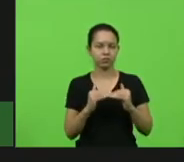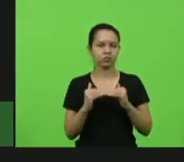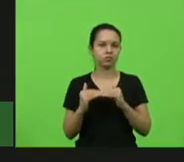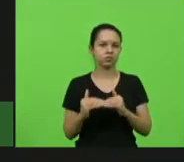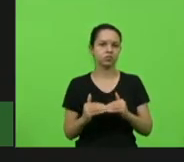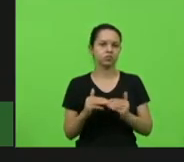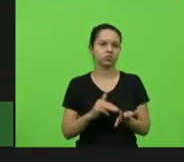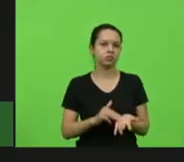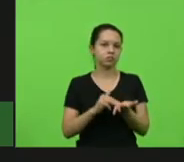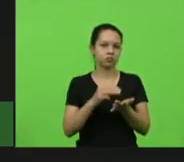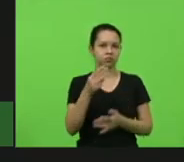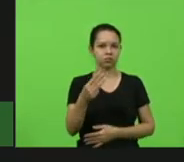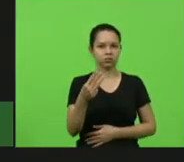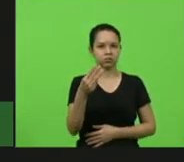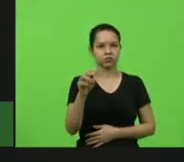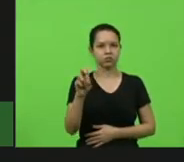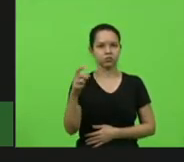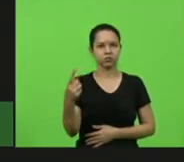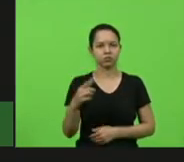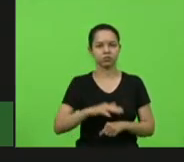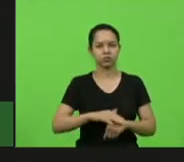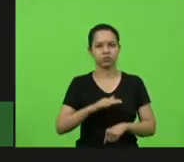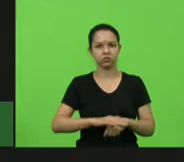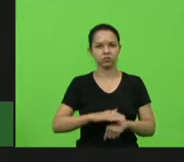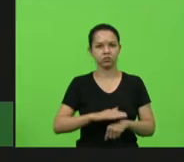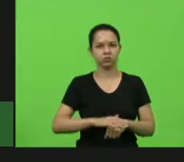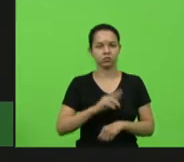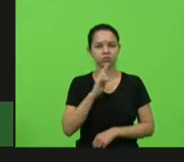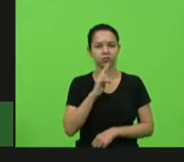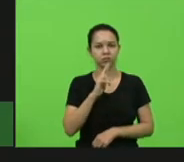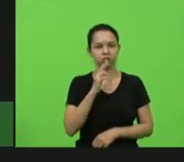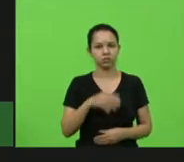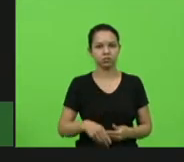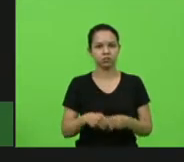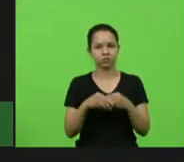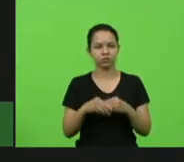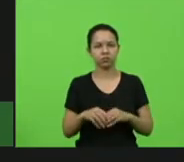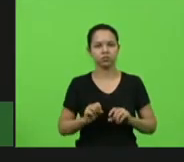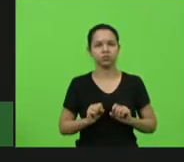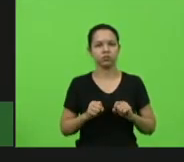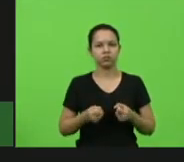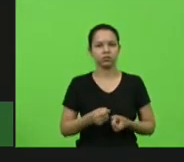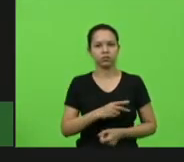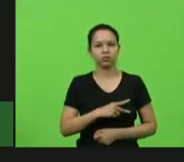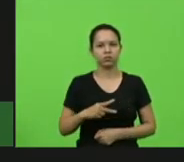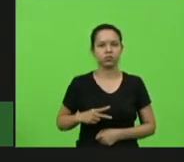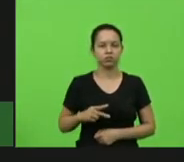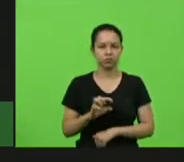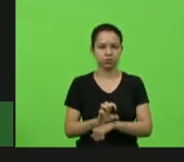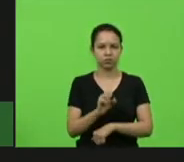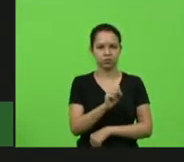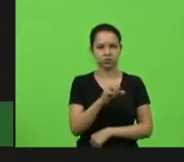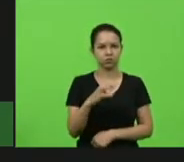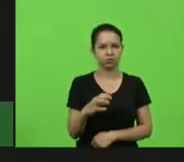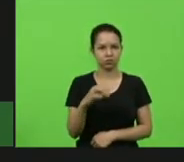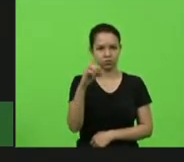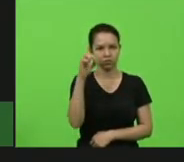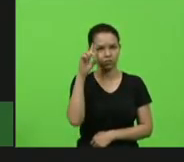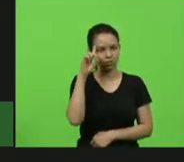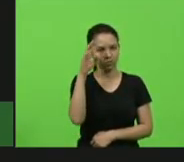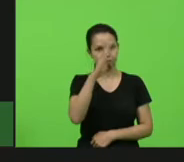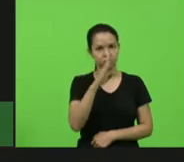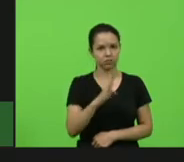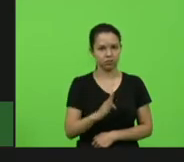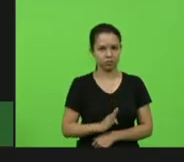Moção 351, autor deputado Rodrigo Minotto, cumprimentando os defensores públicos do Estado de Santa Catarina pelo Dia Nacional do Defensor Público, em